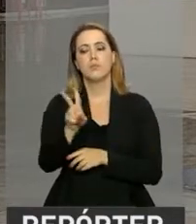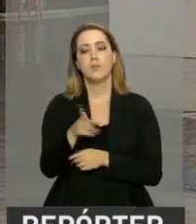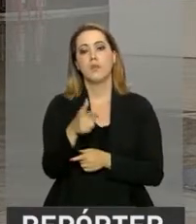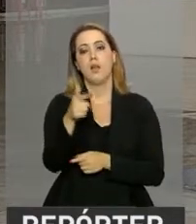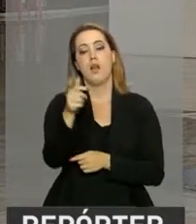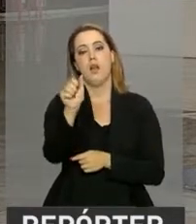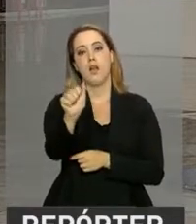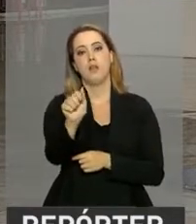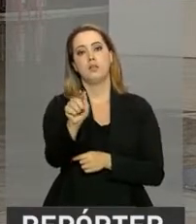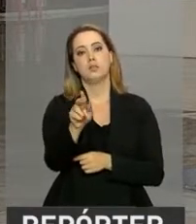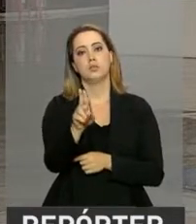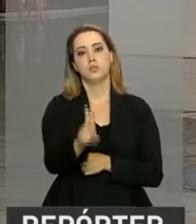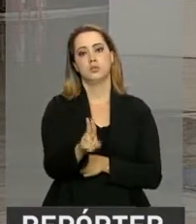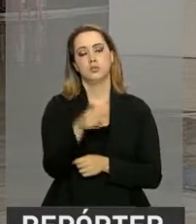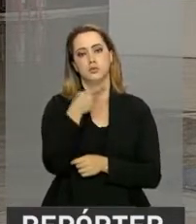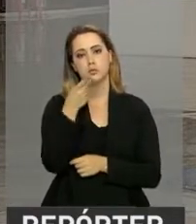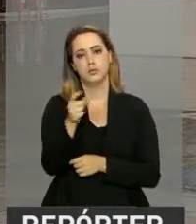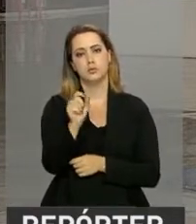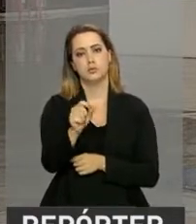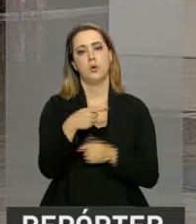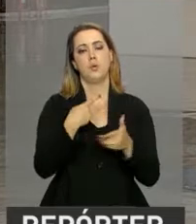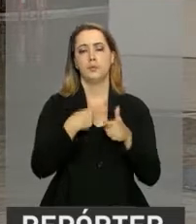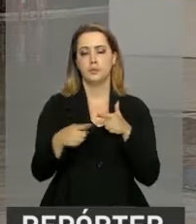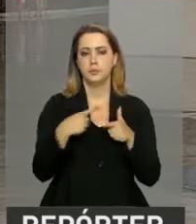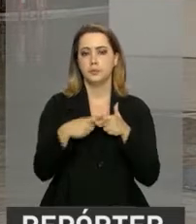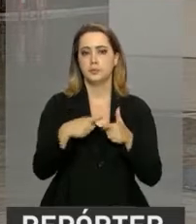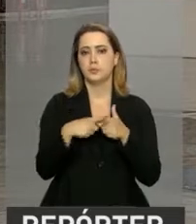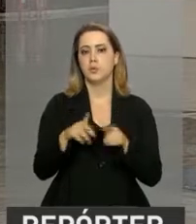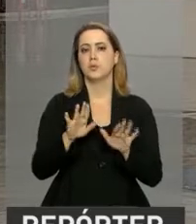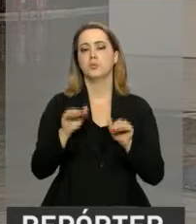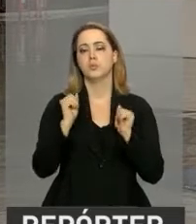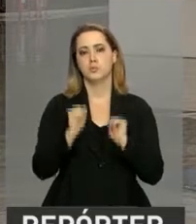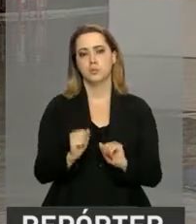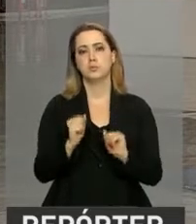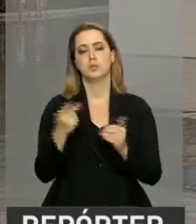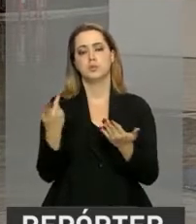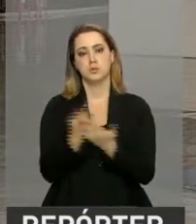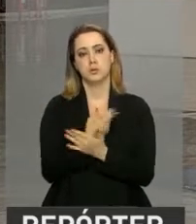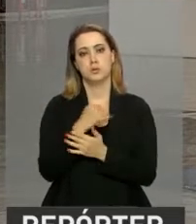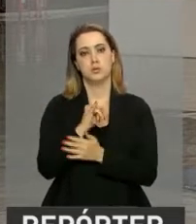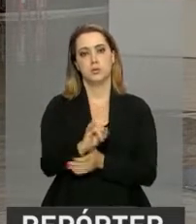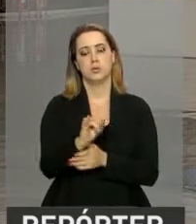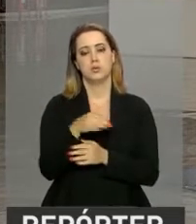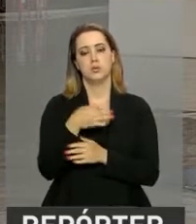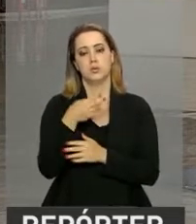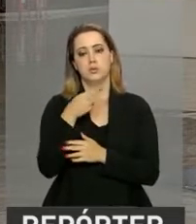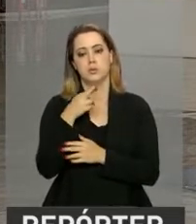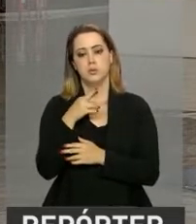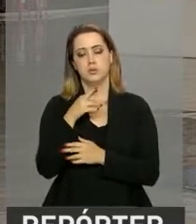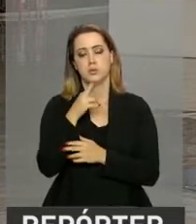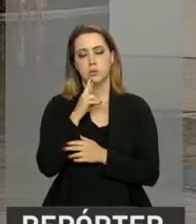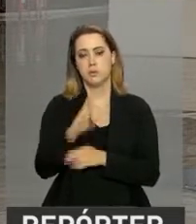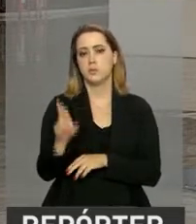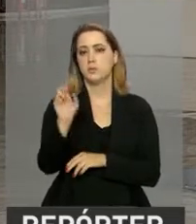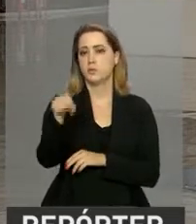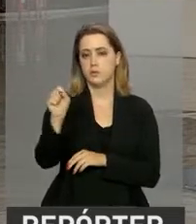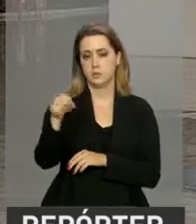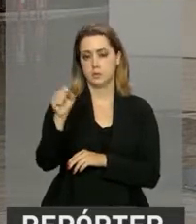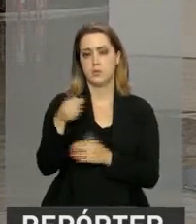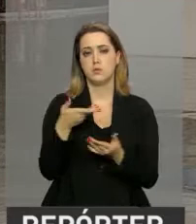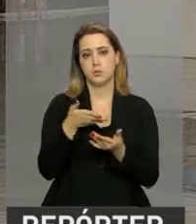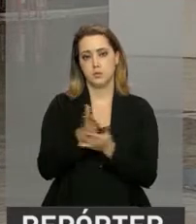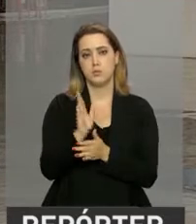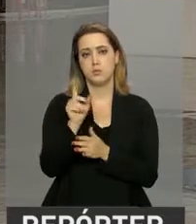que um eventual decisão favorável causaria as políticas públicas e aos próprios estudantes o prejuízo